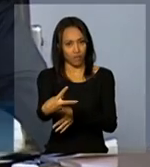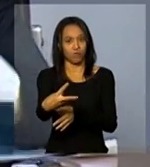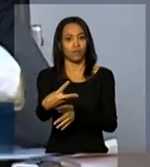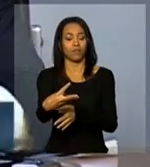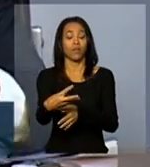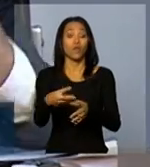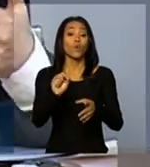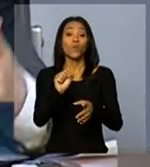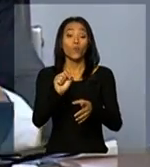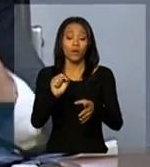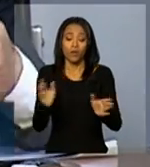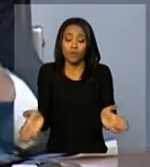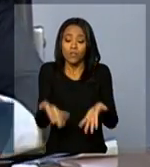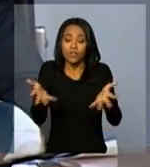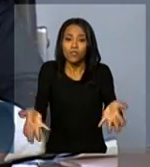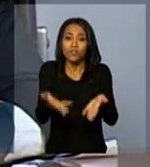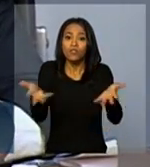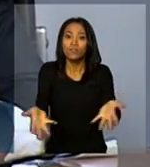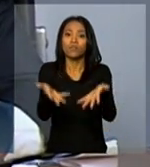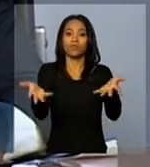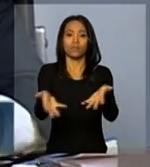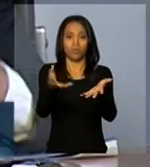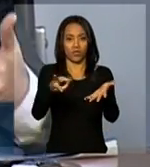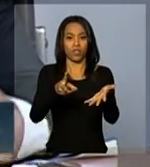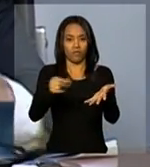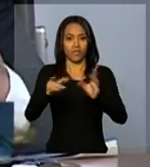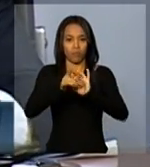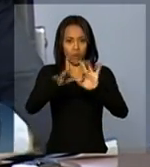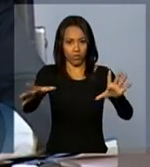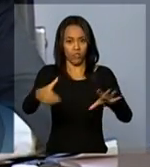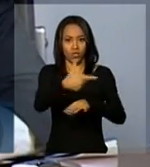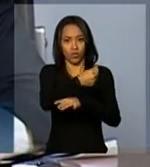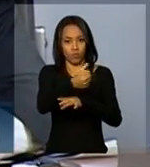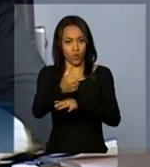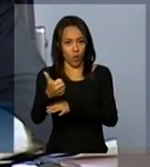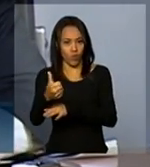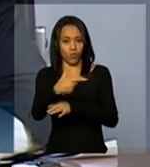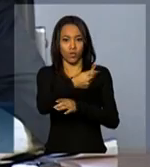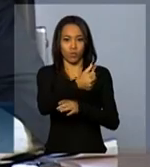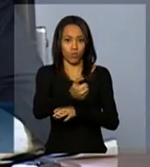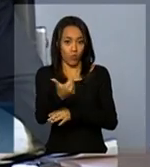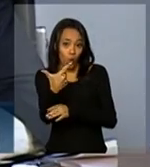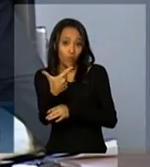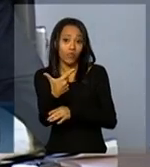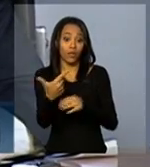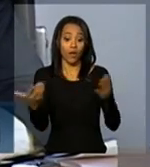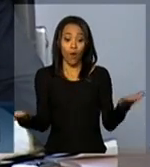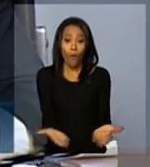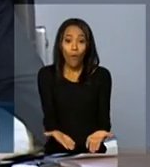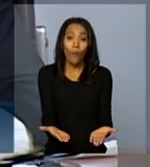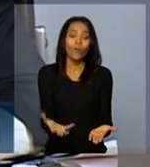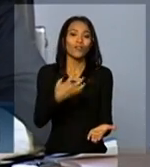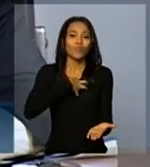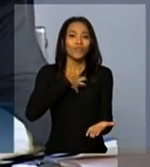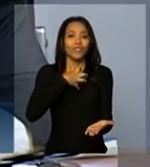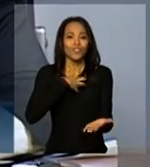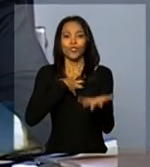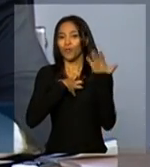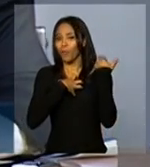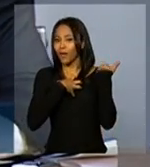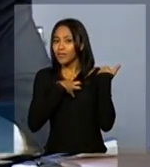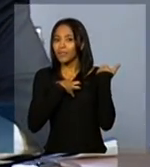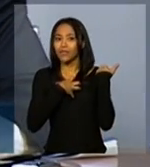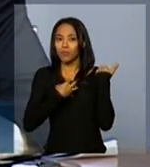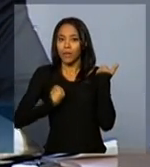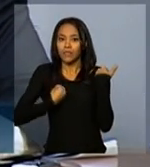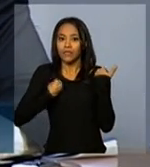Os estímulos que foram concedidos em 2011 e 2012 estão fazendo efeito, né? Eles não fazem